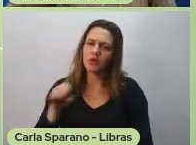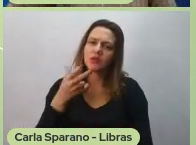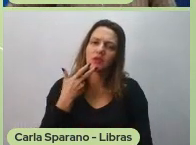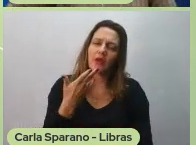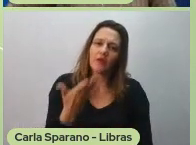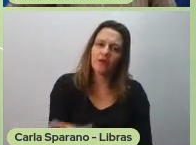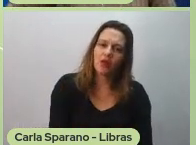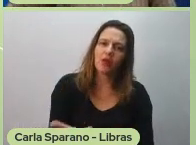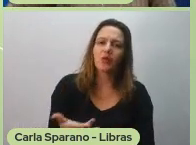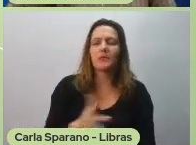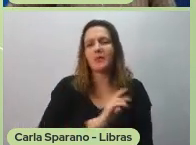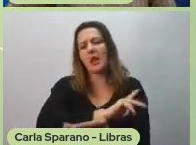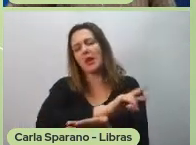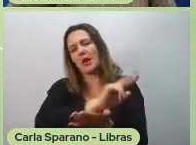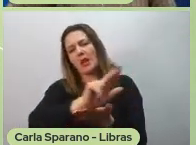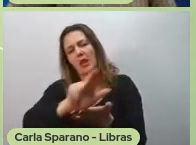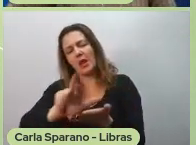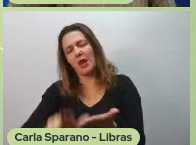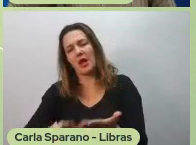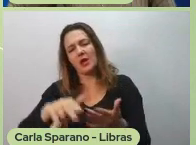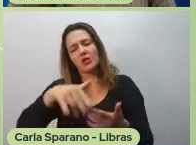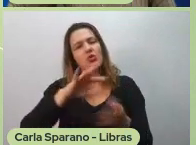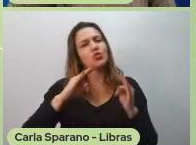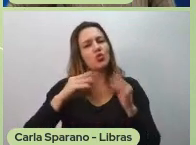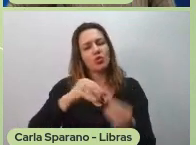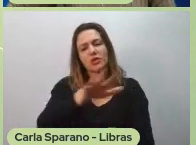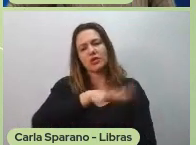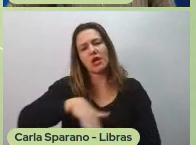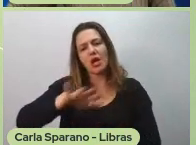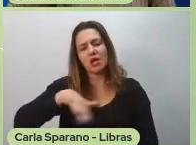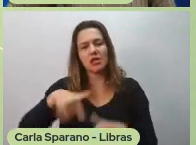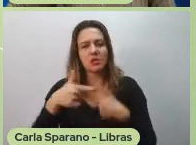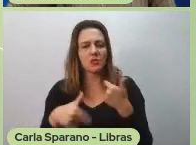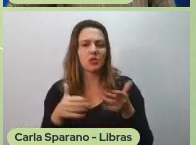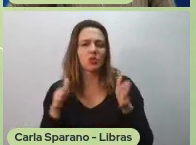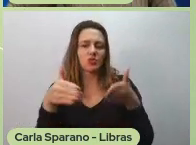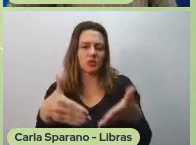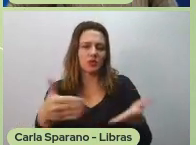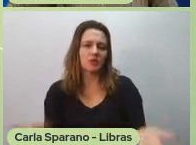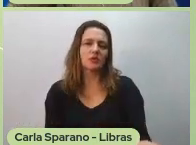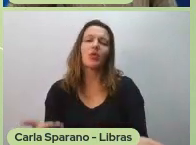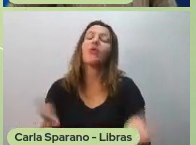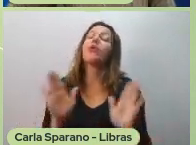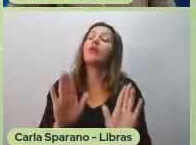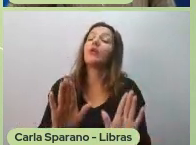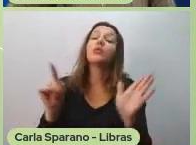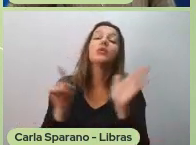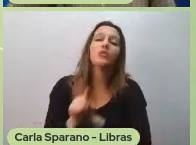ser multidisciplinar, todas as áreas estão atuando nisso, ainda tem muita coisa para ser resolvida.